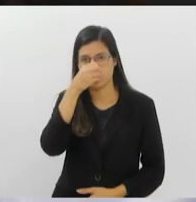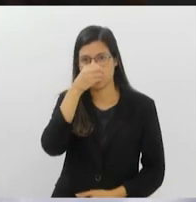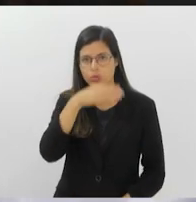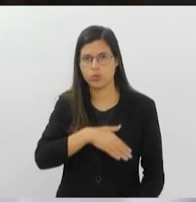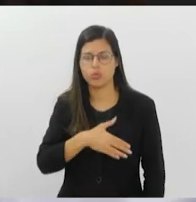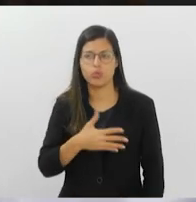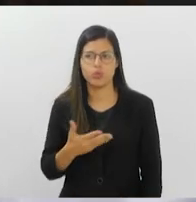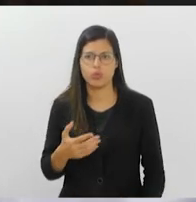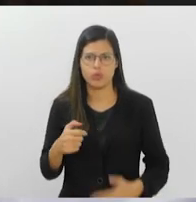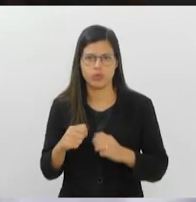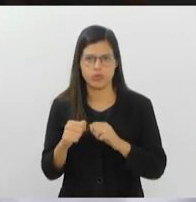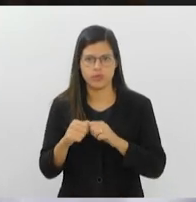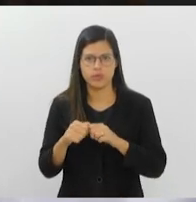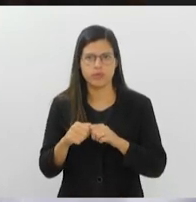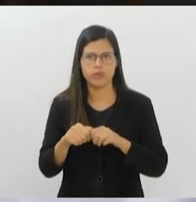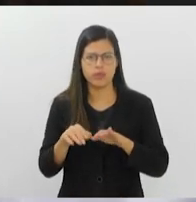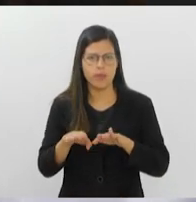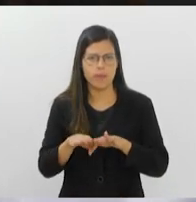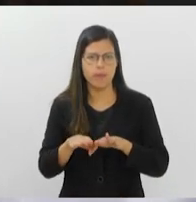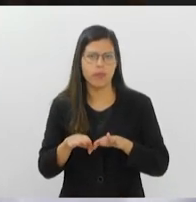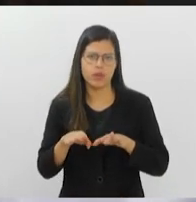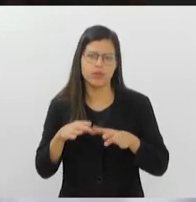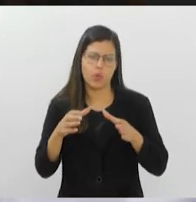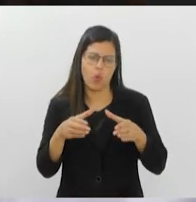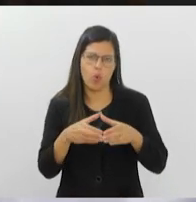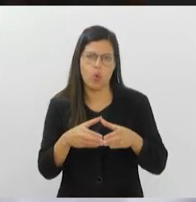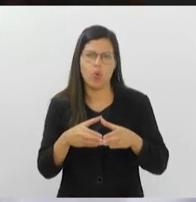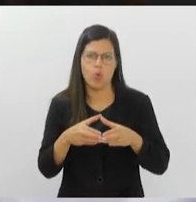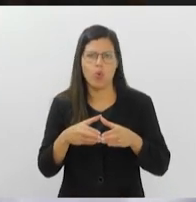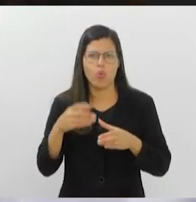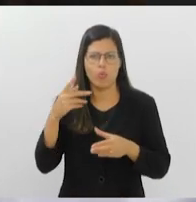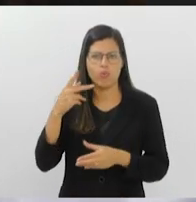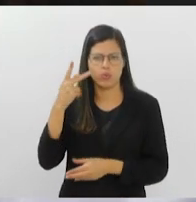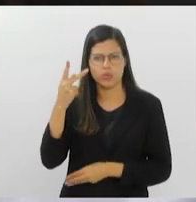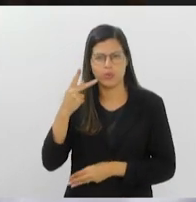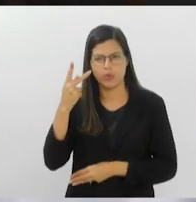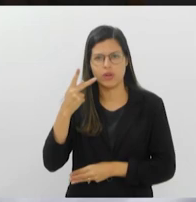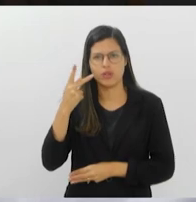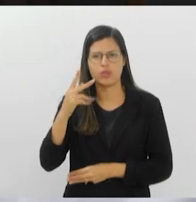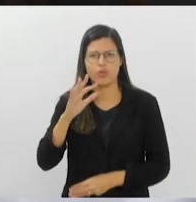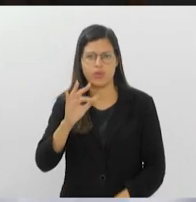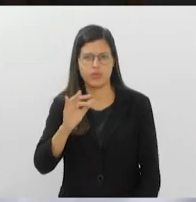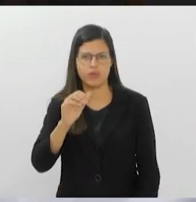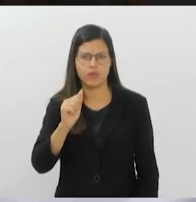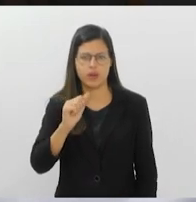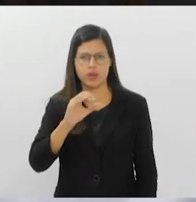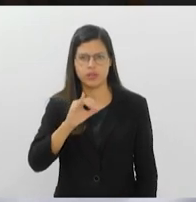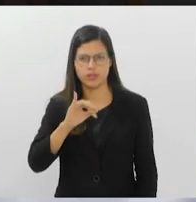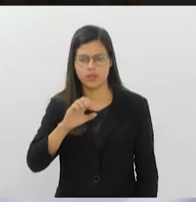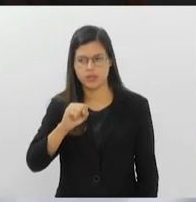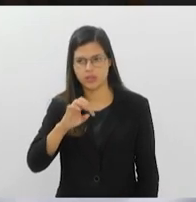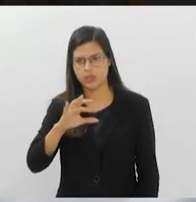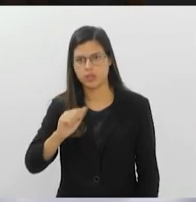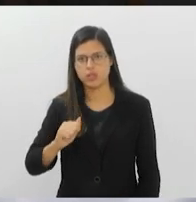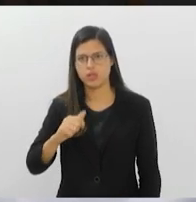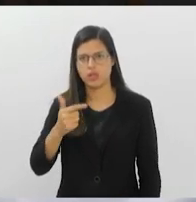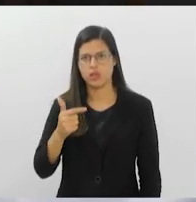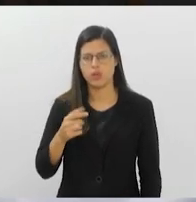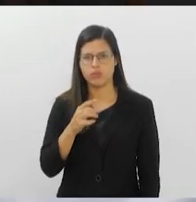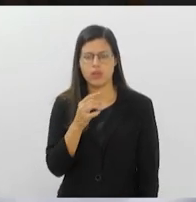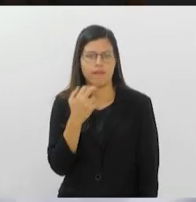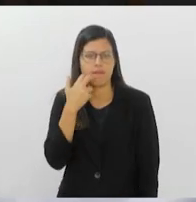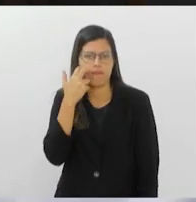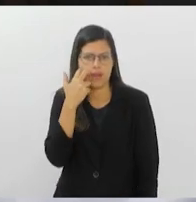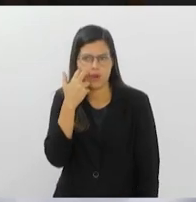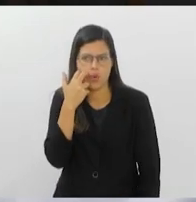é feita por essa bancada fascista que atua hoje no Congresso e que não tem vergonha, né, de querer legislar